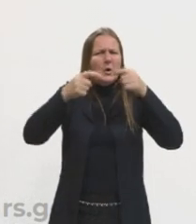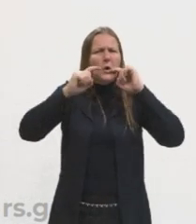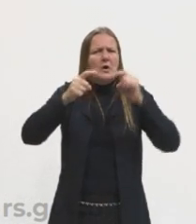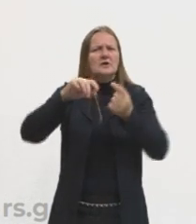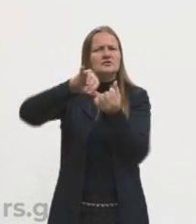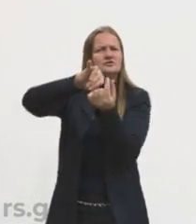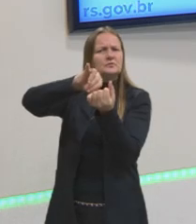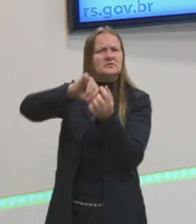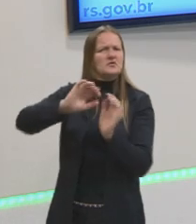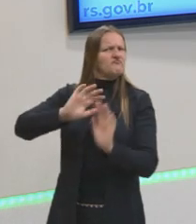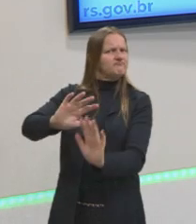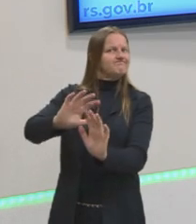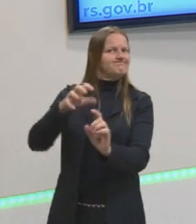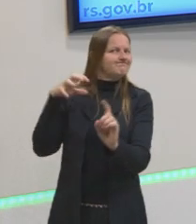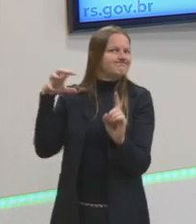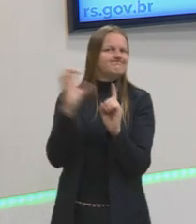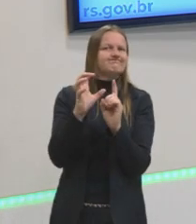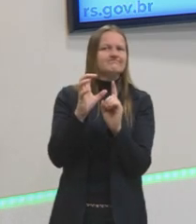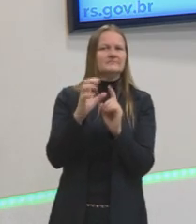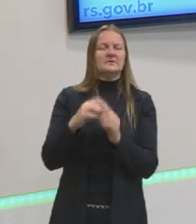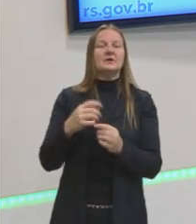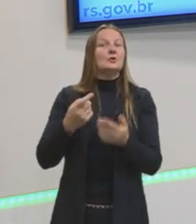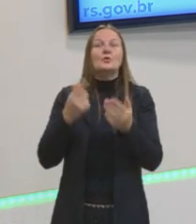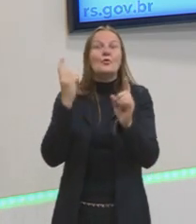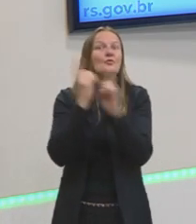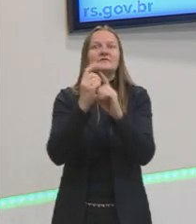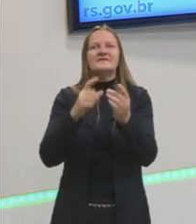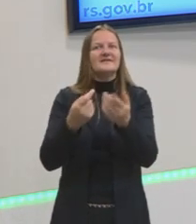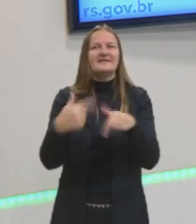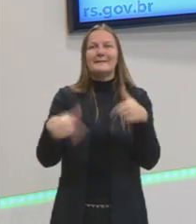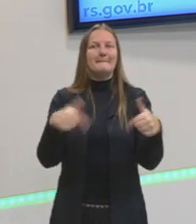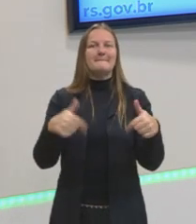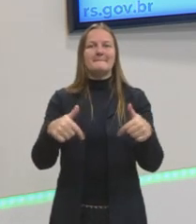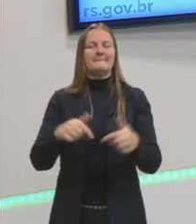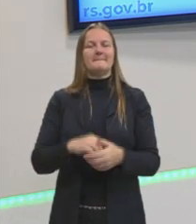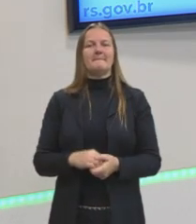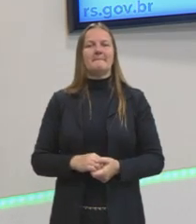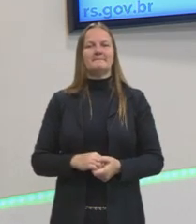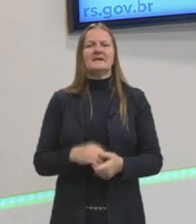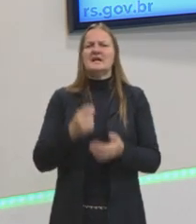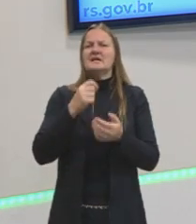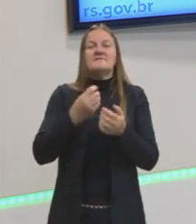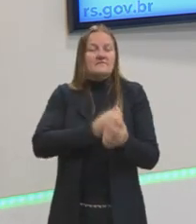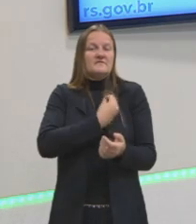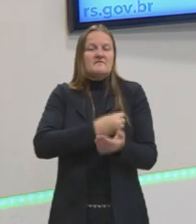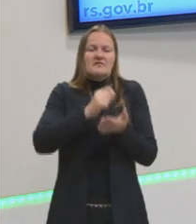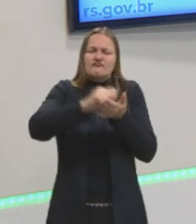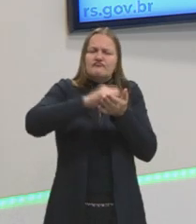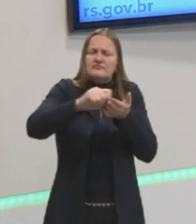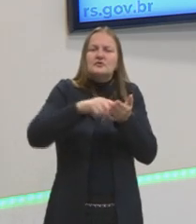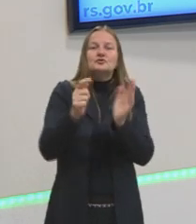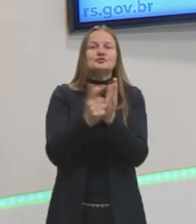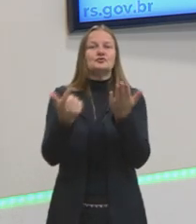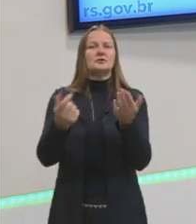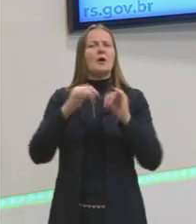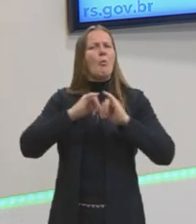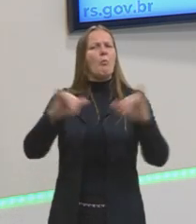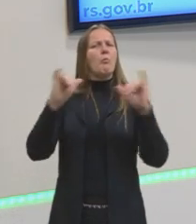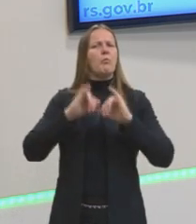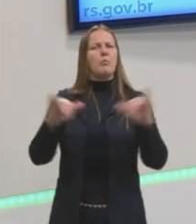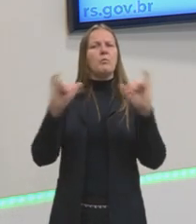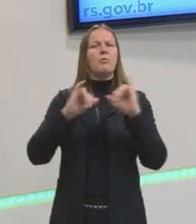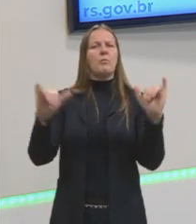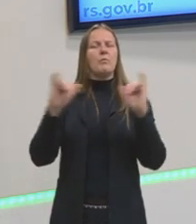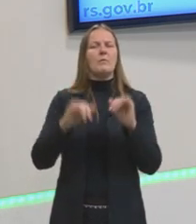do sistema capitalista e aí ele tem dificuldade de encontrar um emprego e aí ele vive de escritas para jornais e na produção